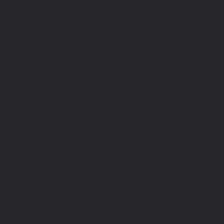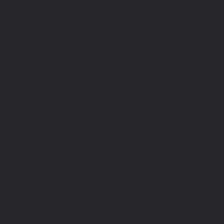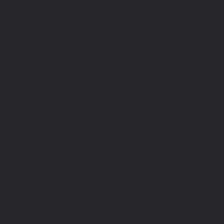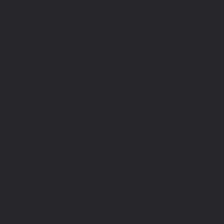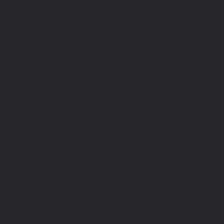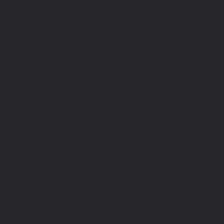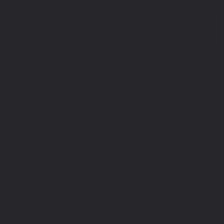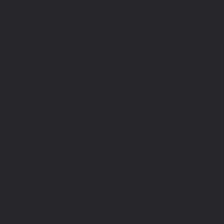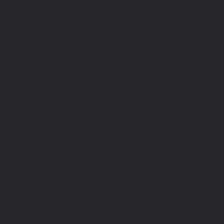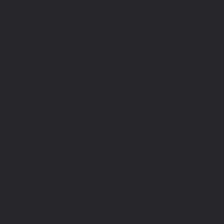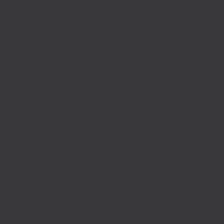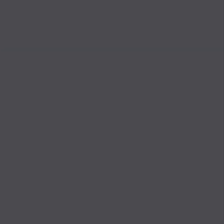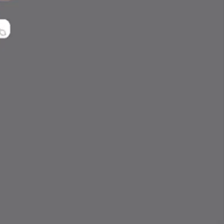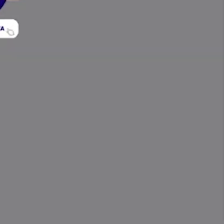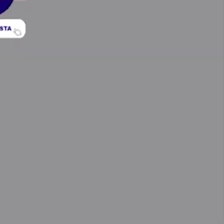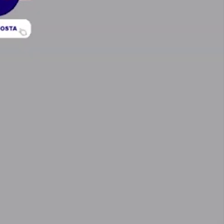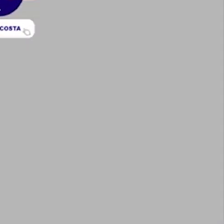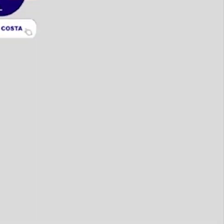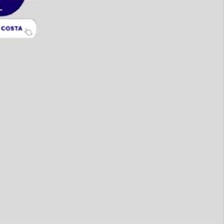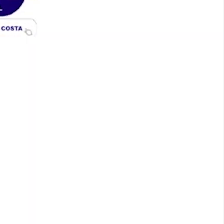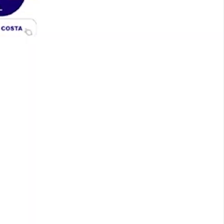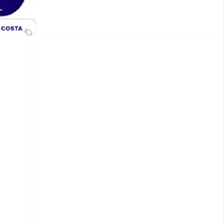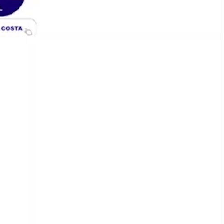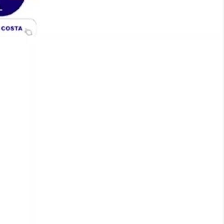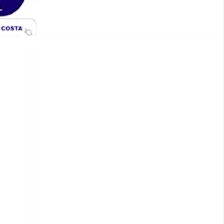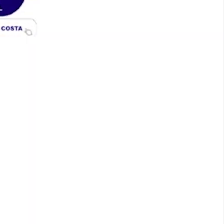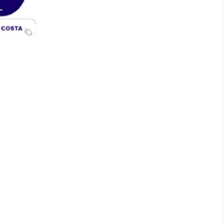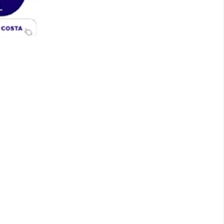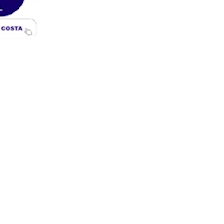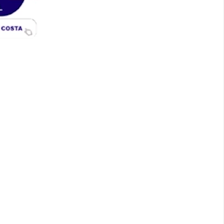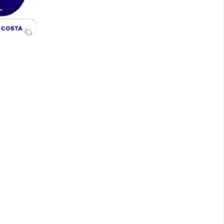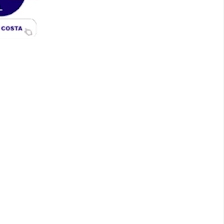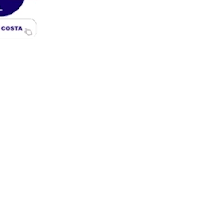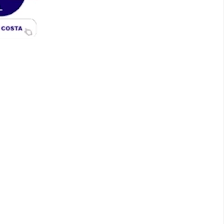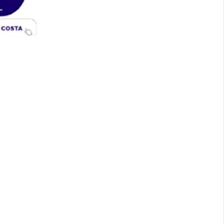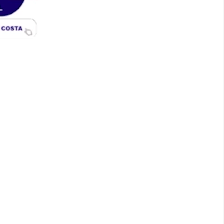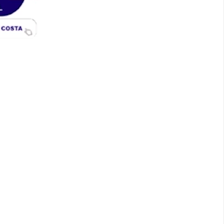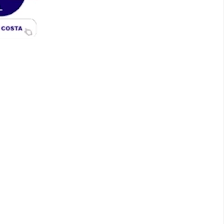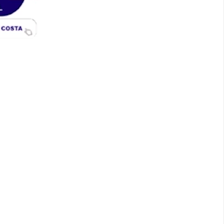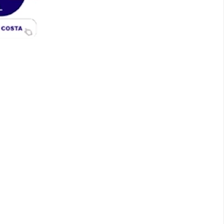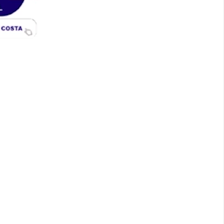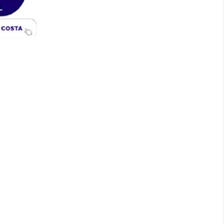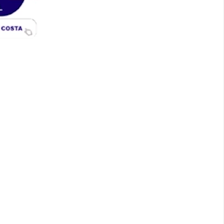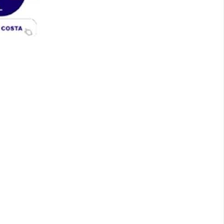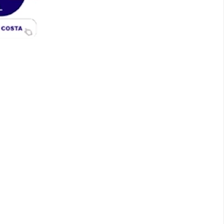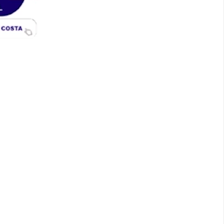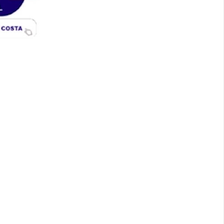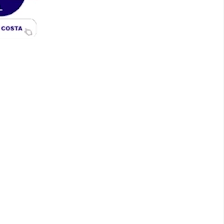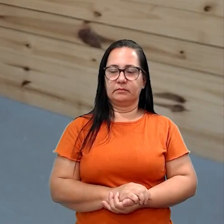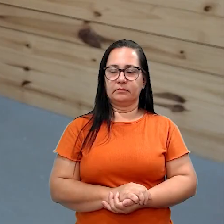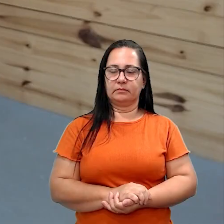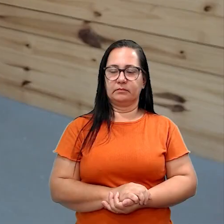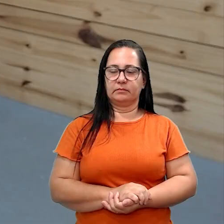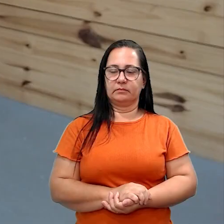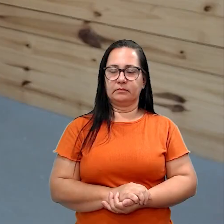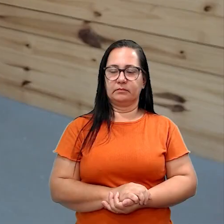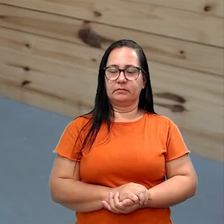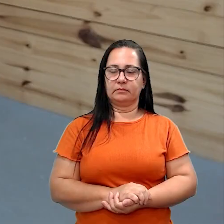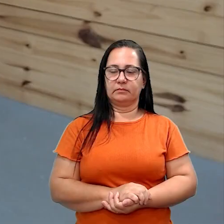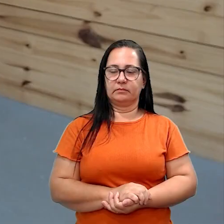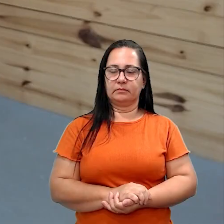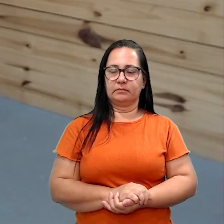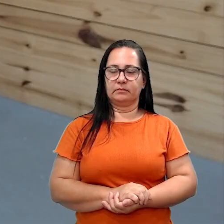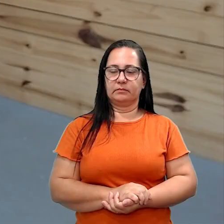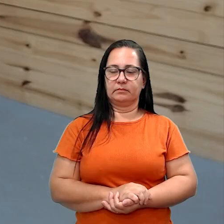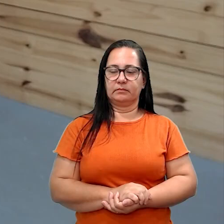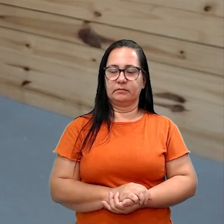Em seguida, surge a logo ETE, Escola Técnica Estadual Professor Antônio Carlos Gomes da Costa. Vanessa